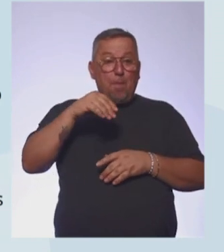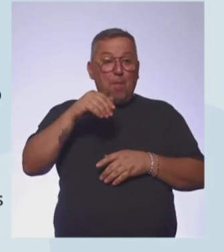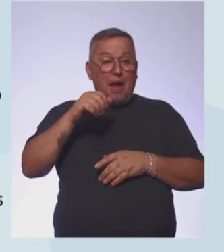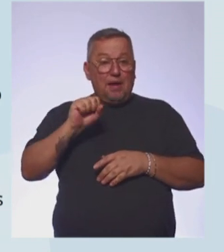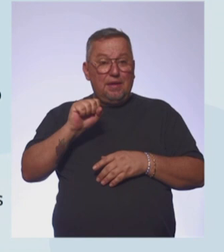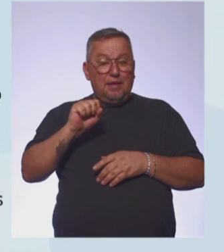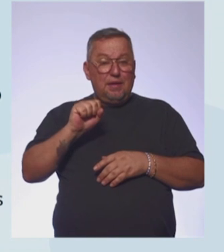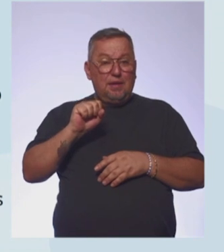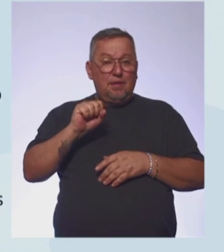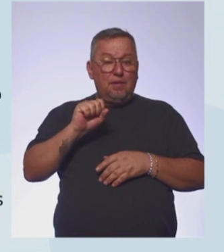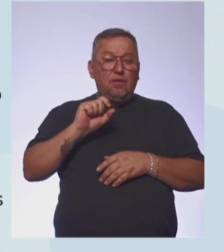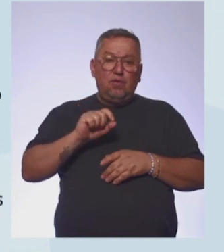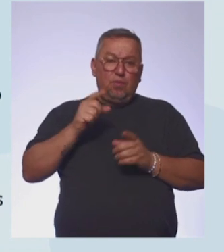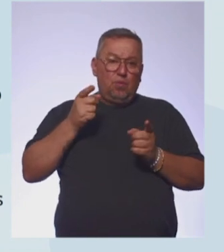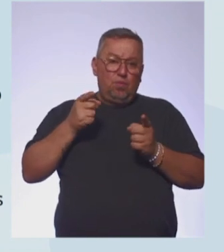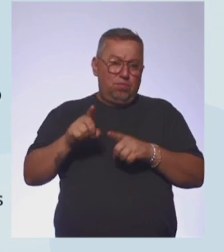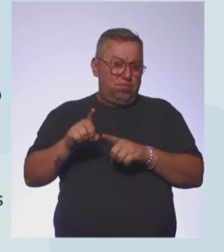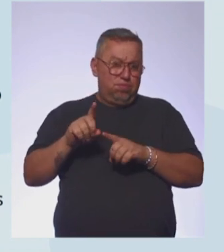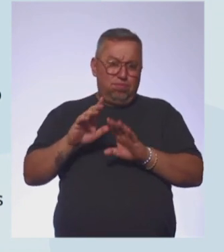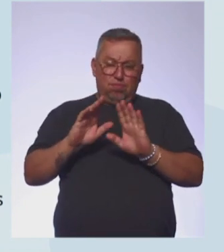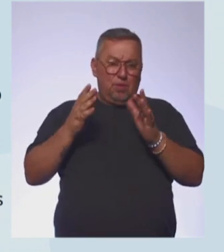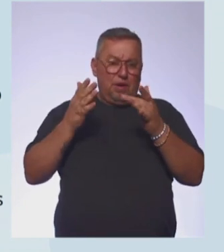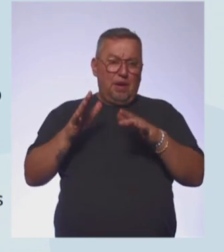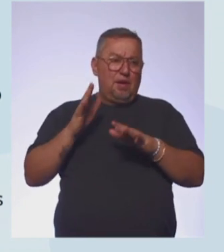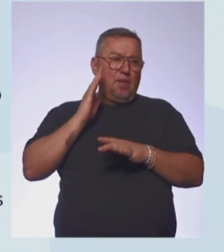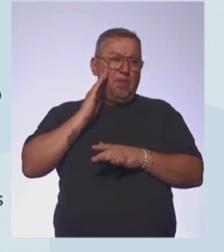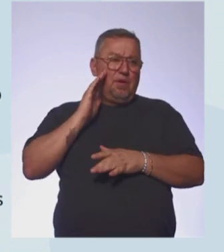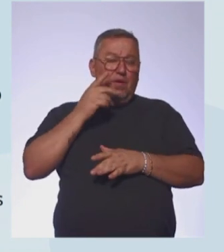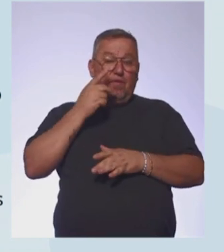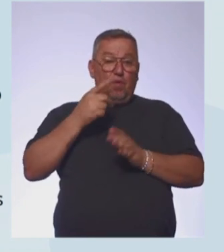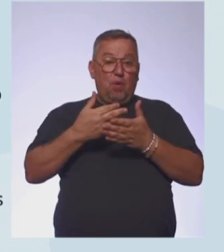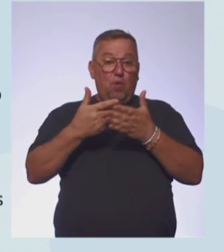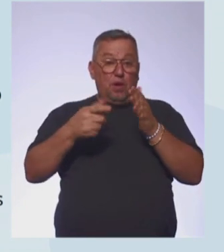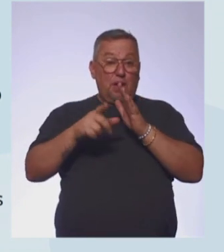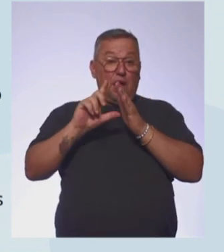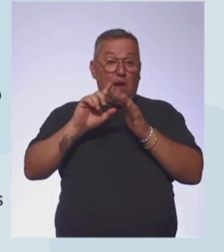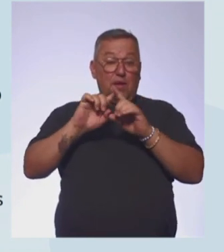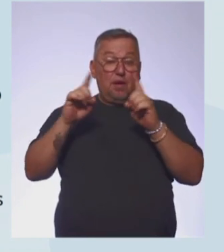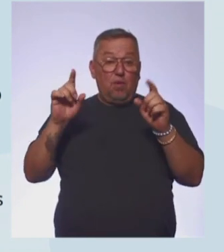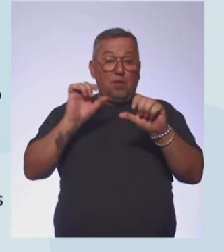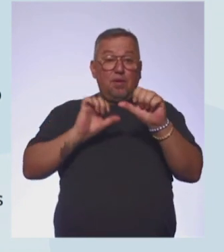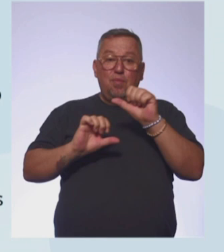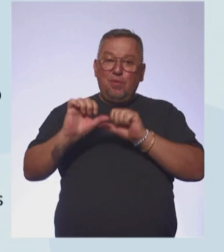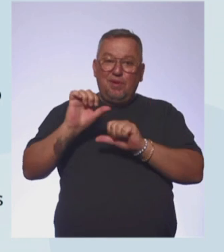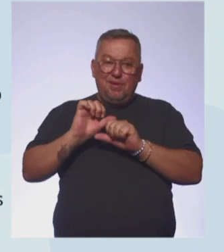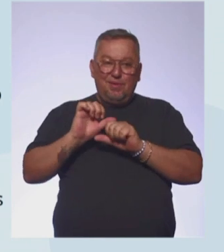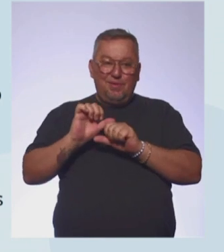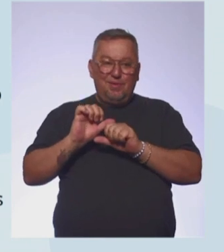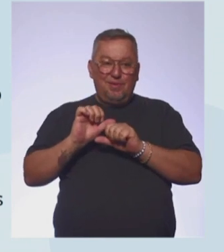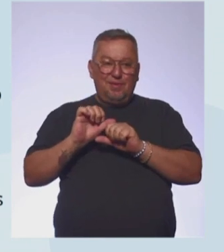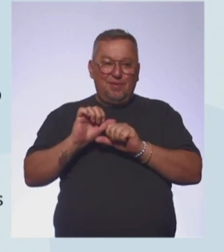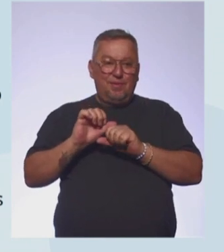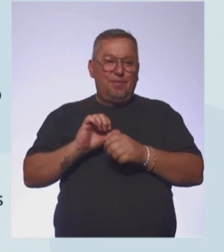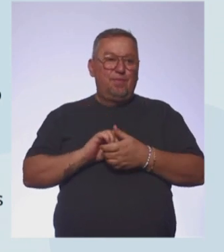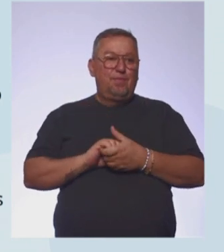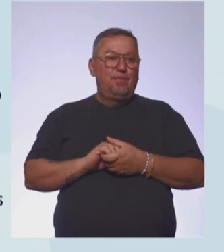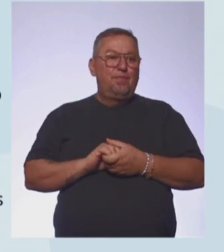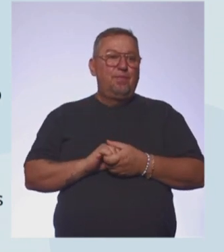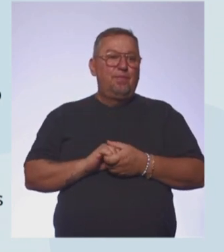ideia do quê? De oposição, né? Você falou uma coisa antes e agora está opondo a próxima